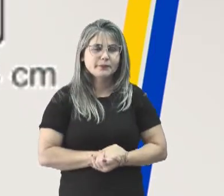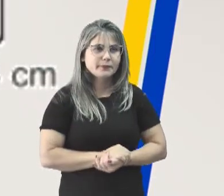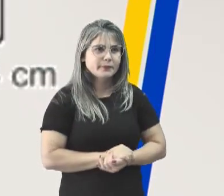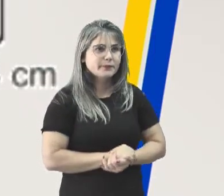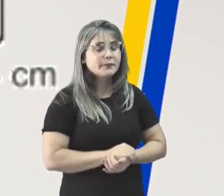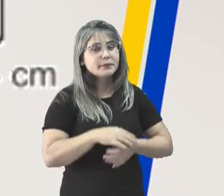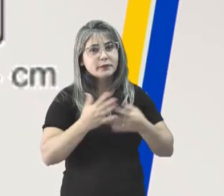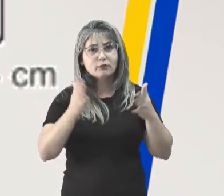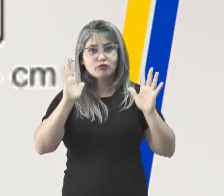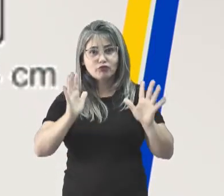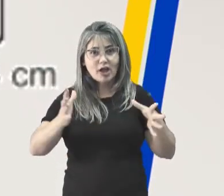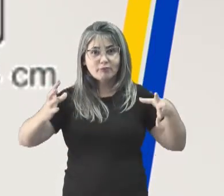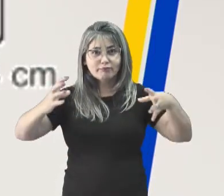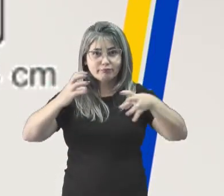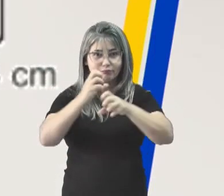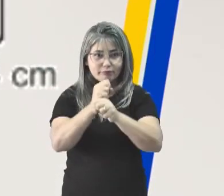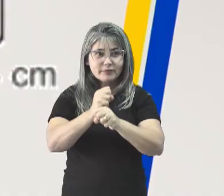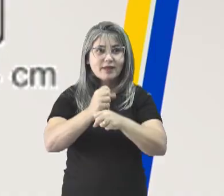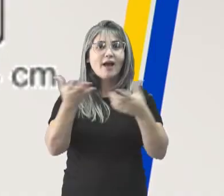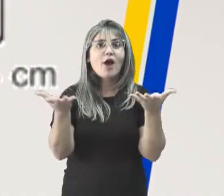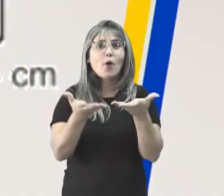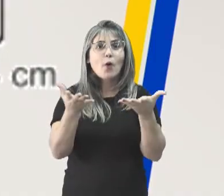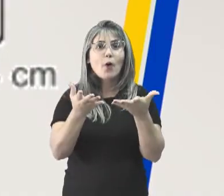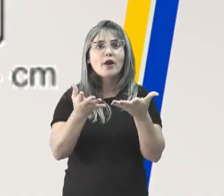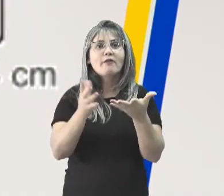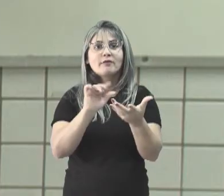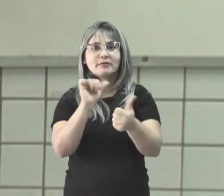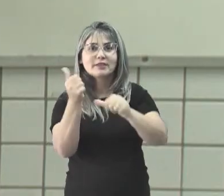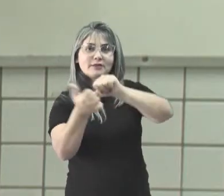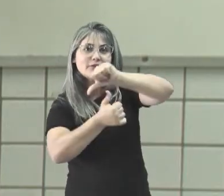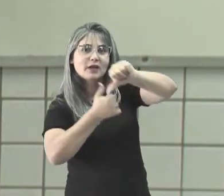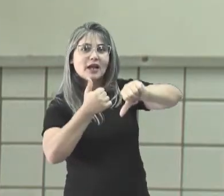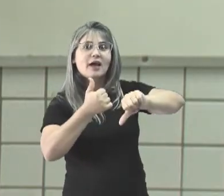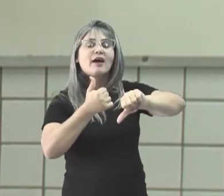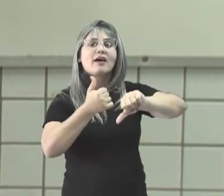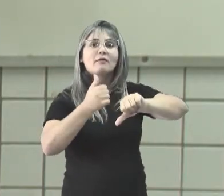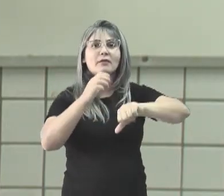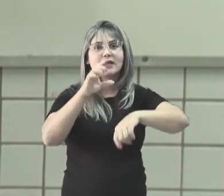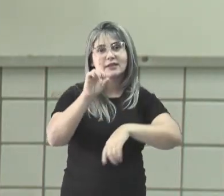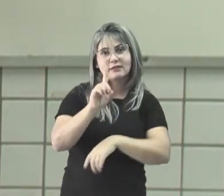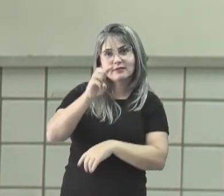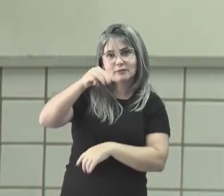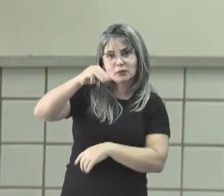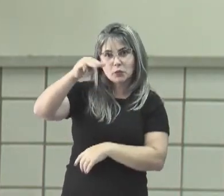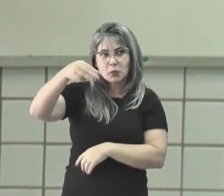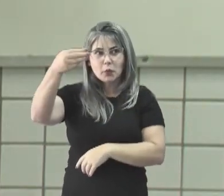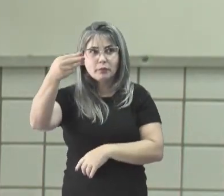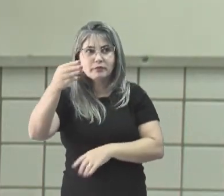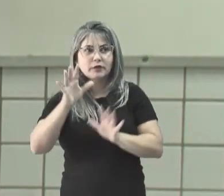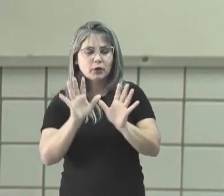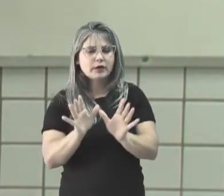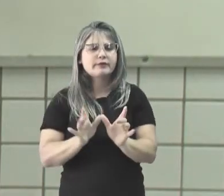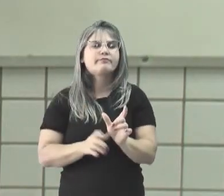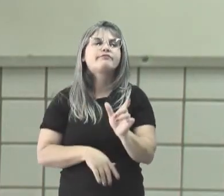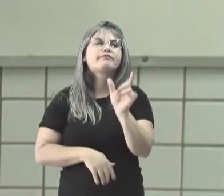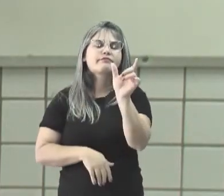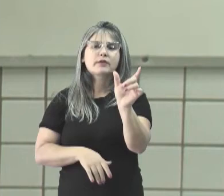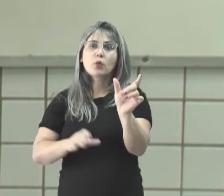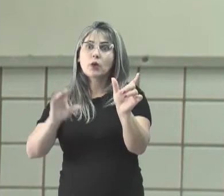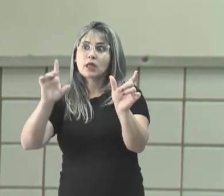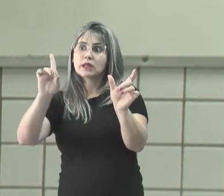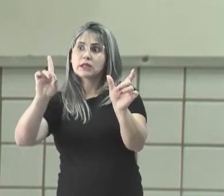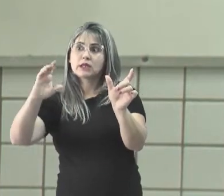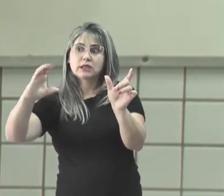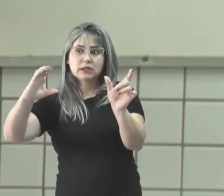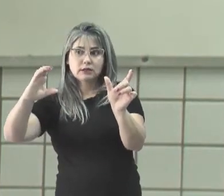calculei o volume, agora vamos transformar para decímetros cúbicos. Então se liga, se eu estou aqui em centímetro cúbico,